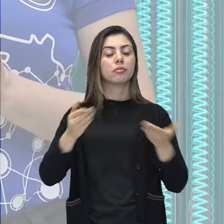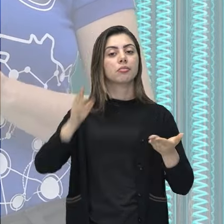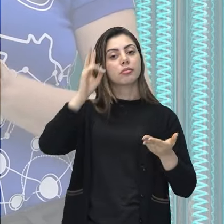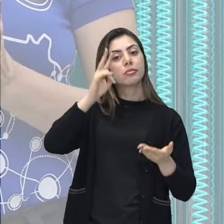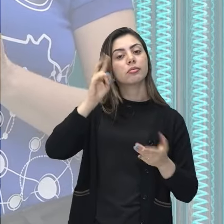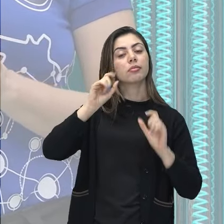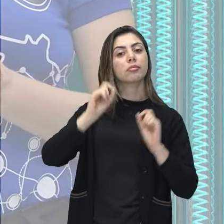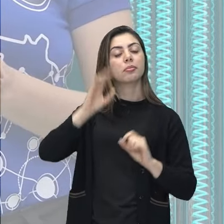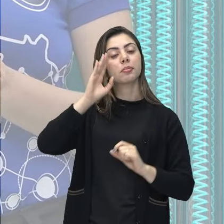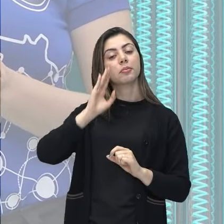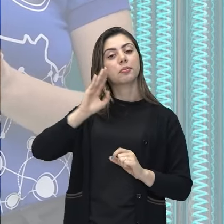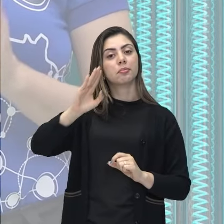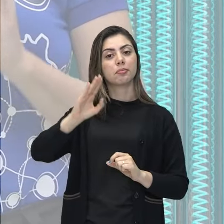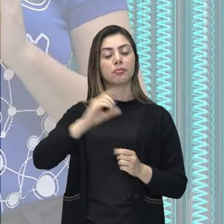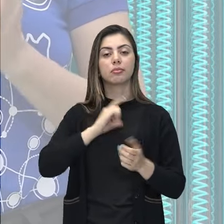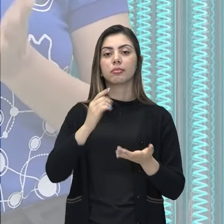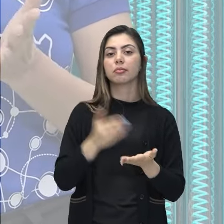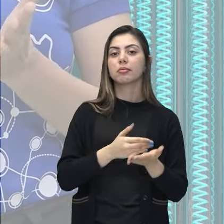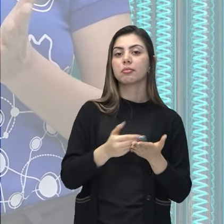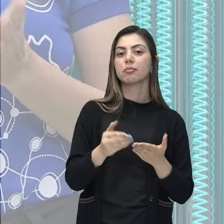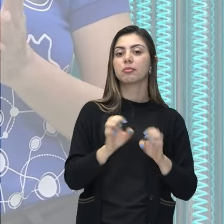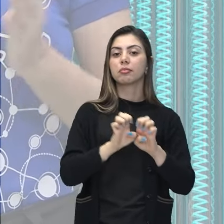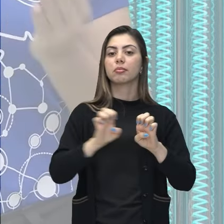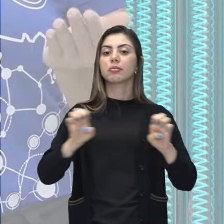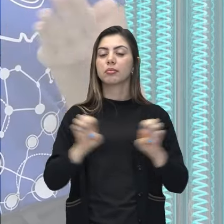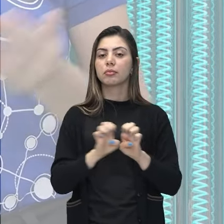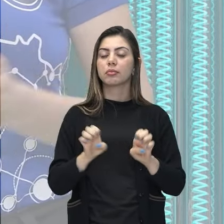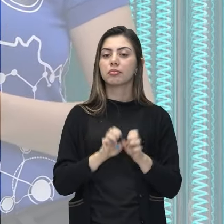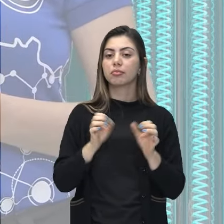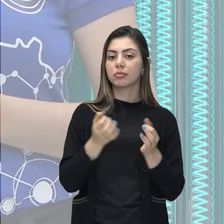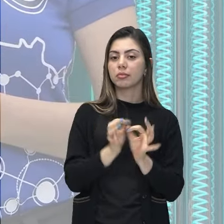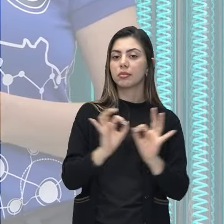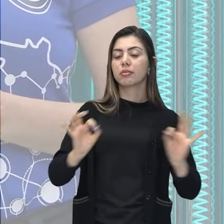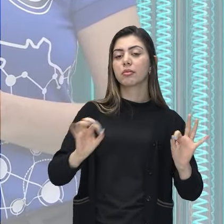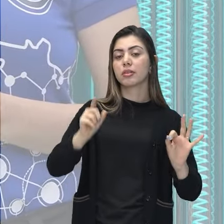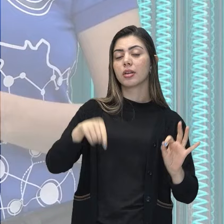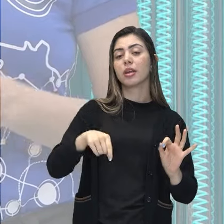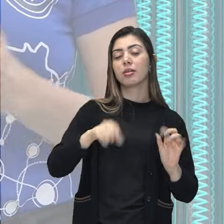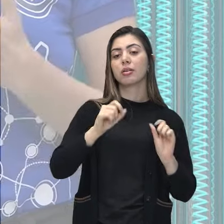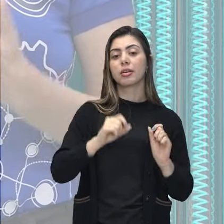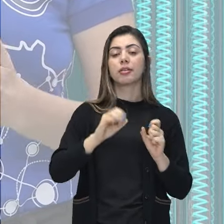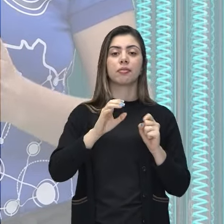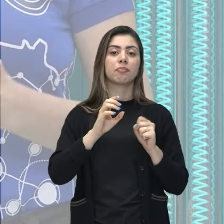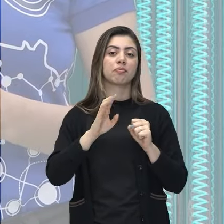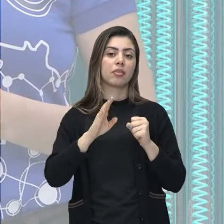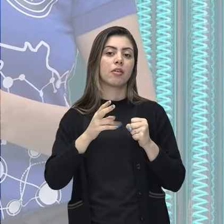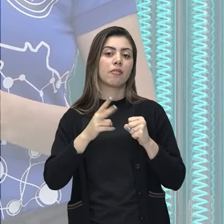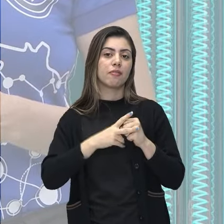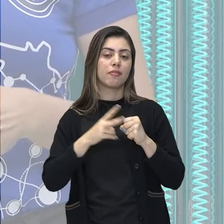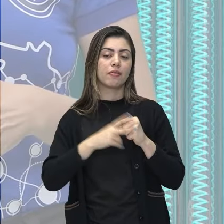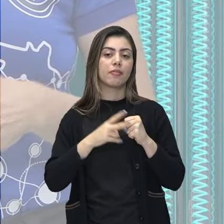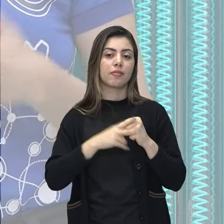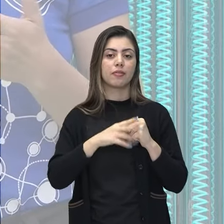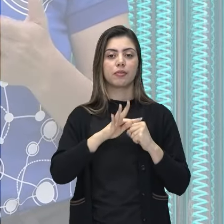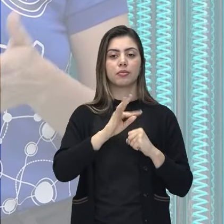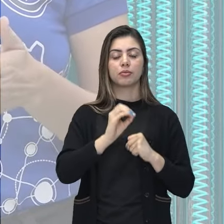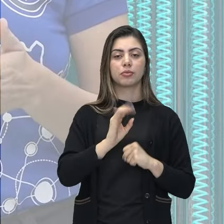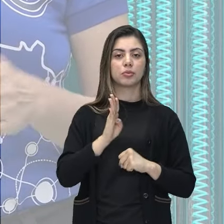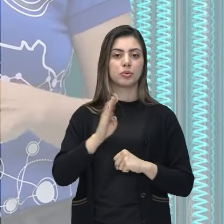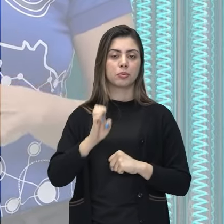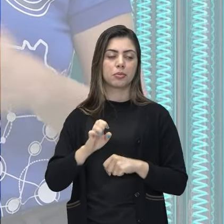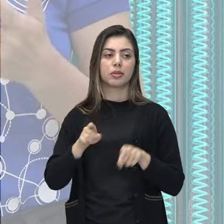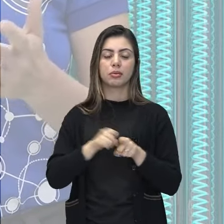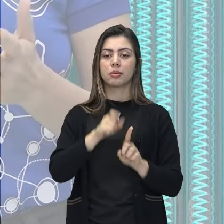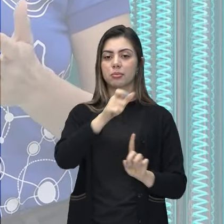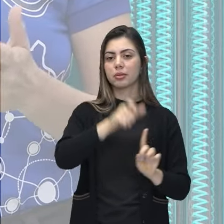elementos principais ali no começo da frase é o verbo to be com o sujeito principal, que você já conhece os pronomes, não é? I, he, she,